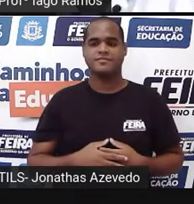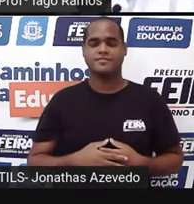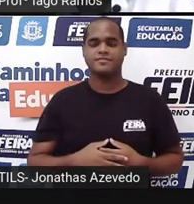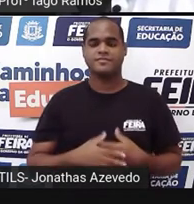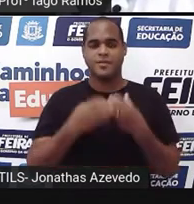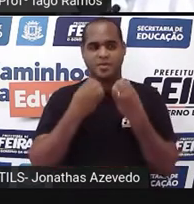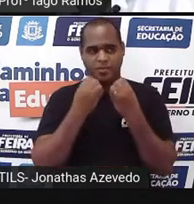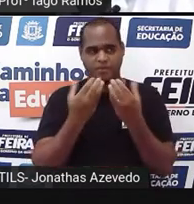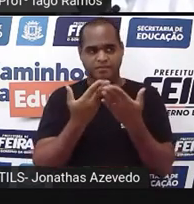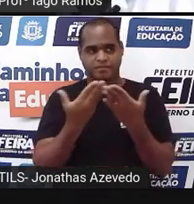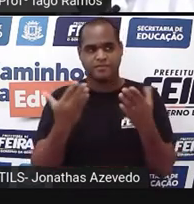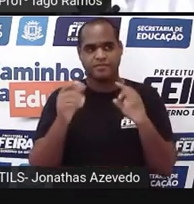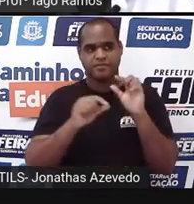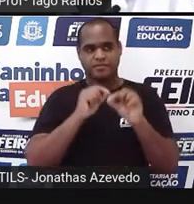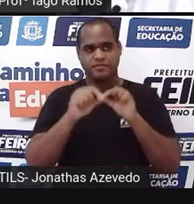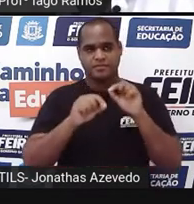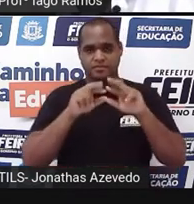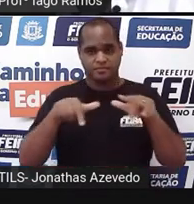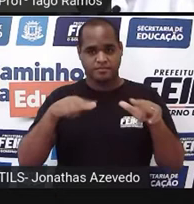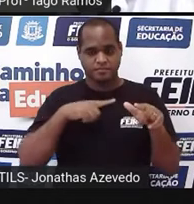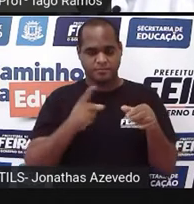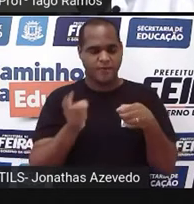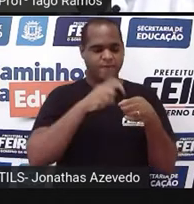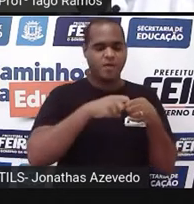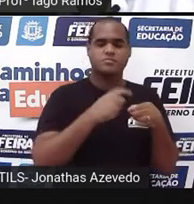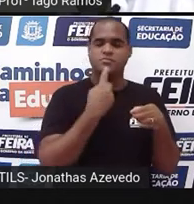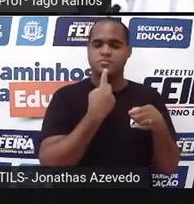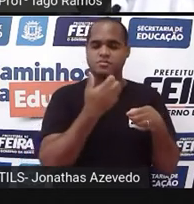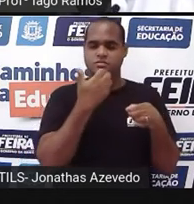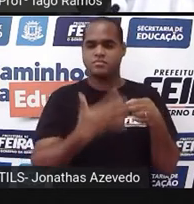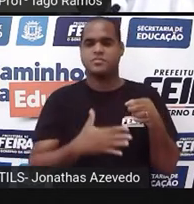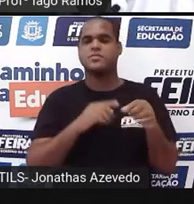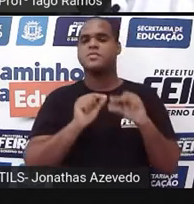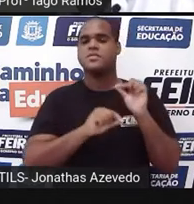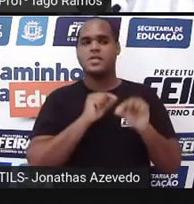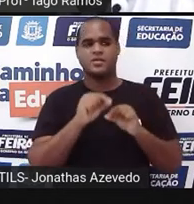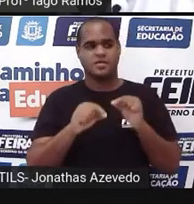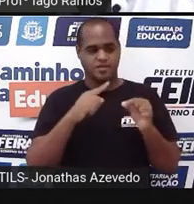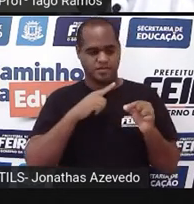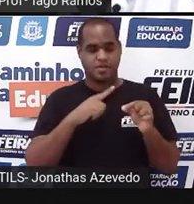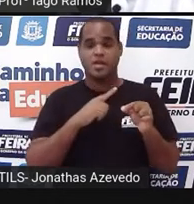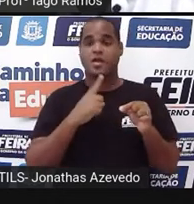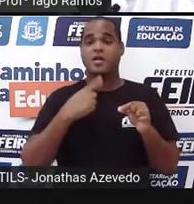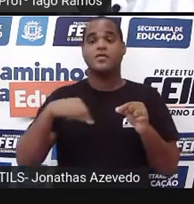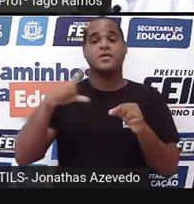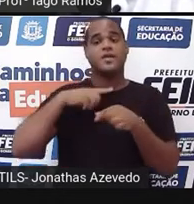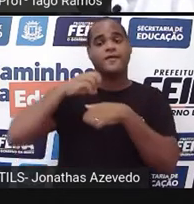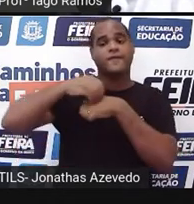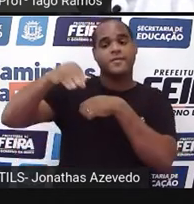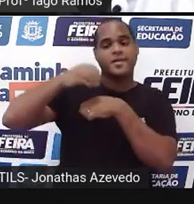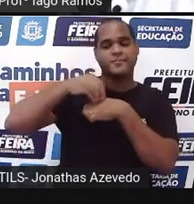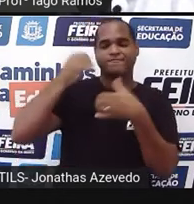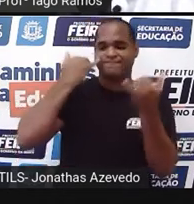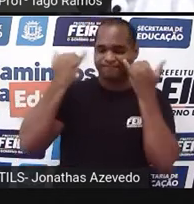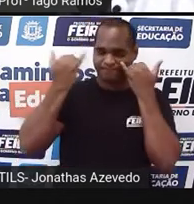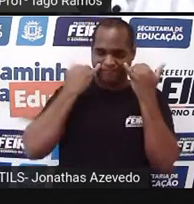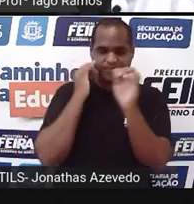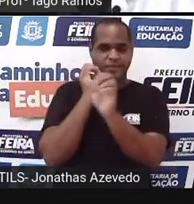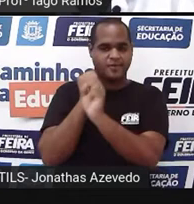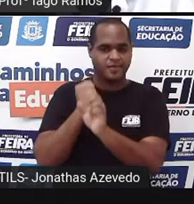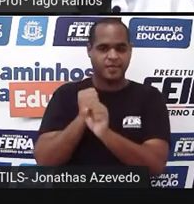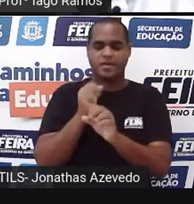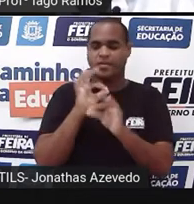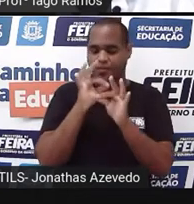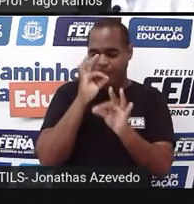é bom E aí agora eu volto né e para as outras informações ali que tem a ver com a quantidade